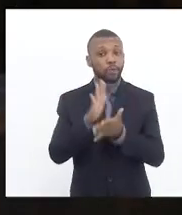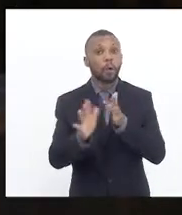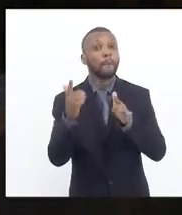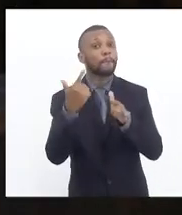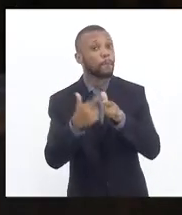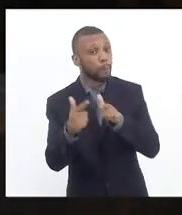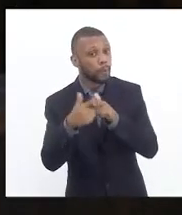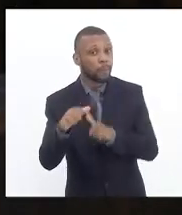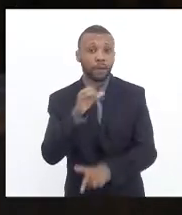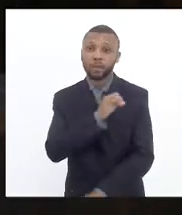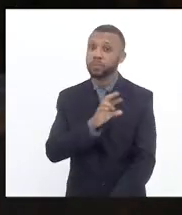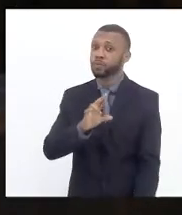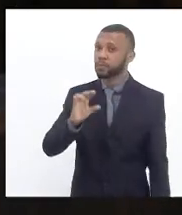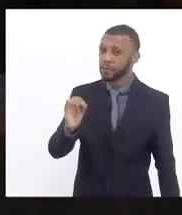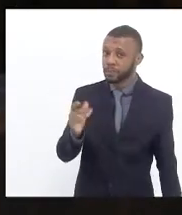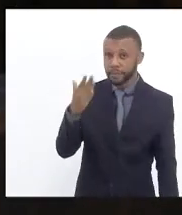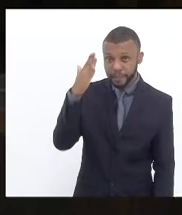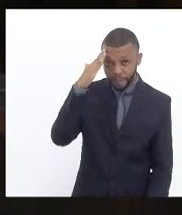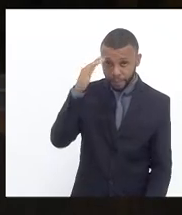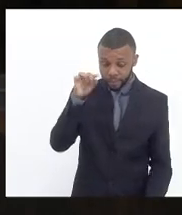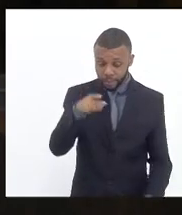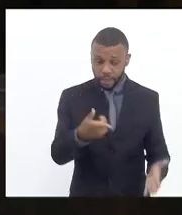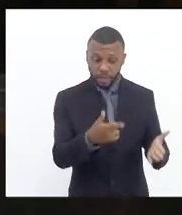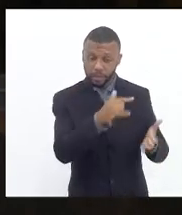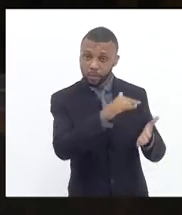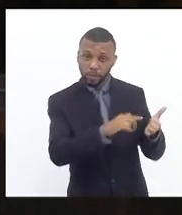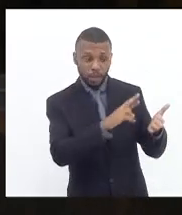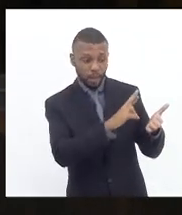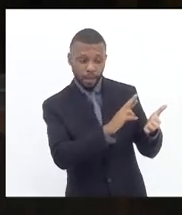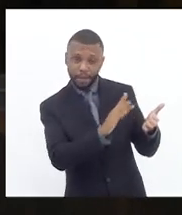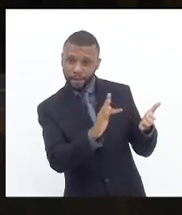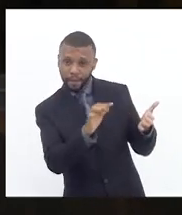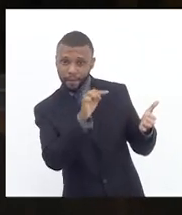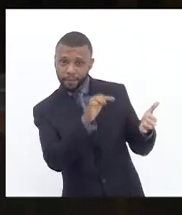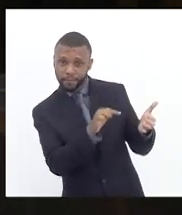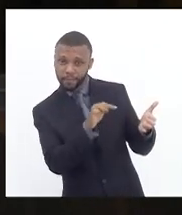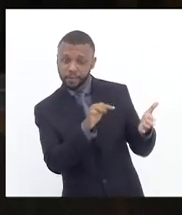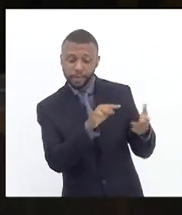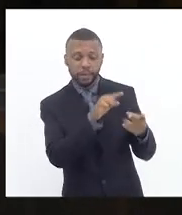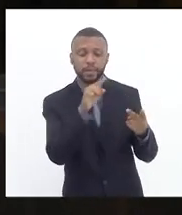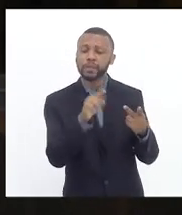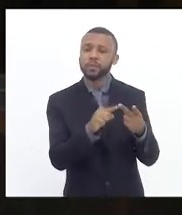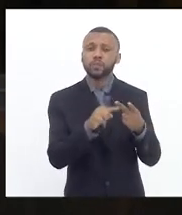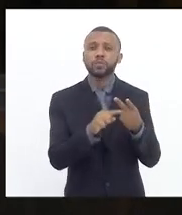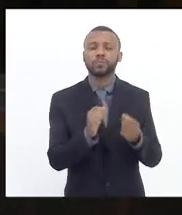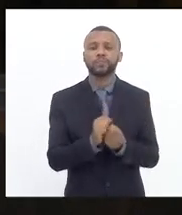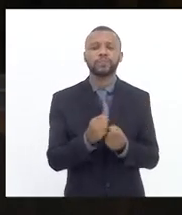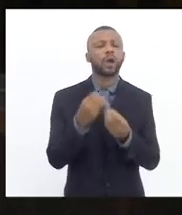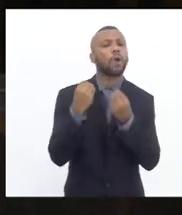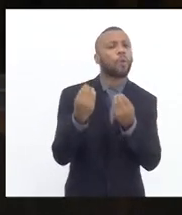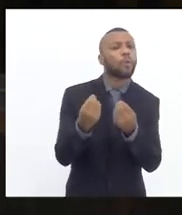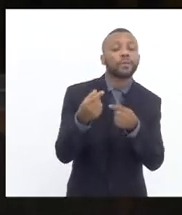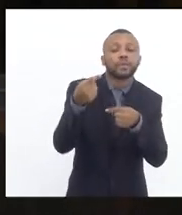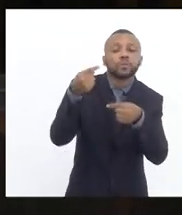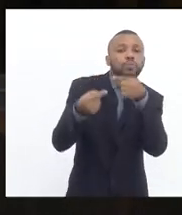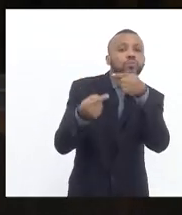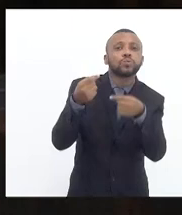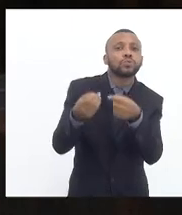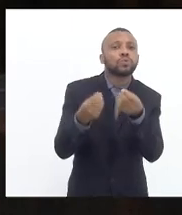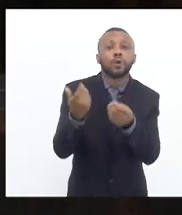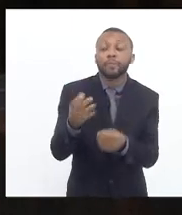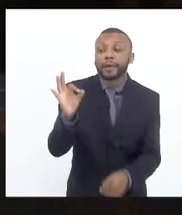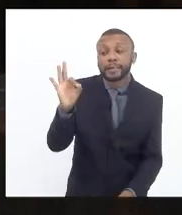sabendo que o rio iria precisar desse regime e segundo como é que isso não discutir a questão de tributação